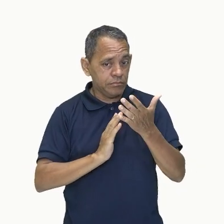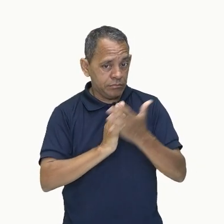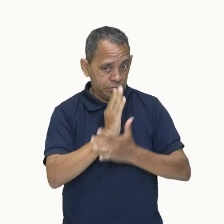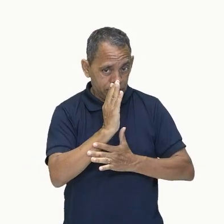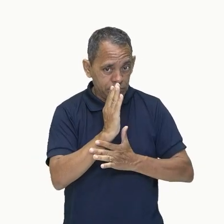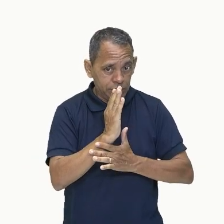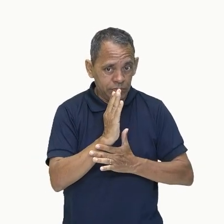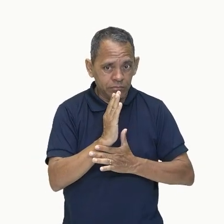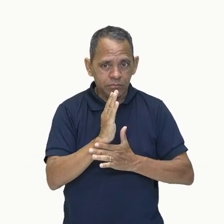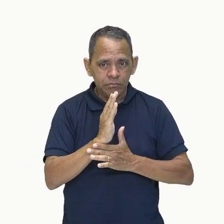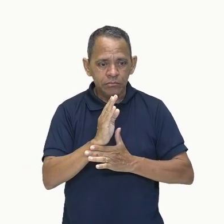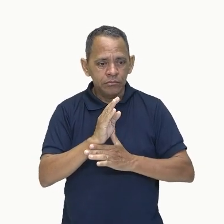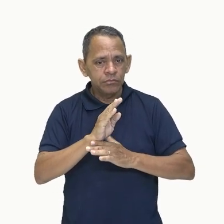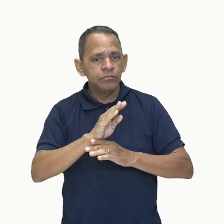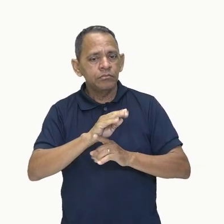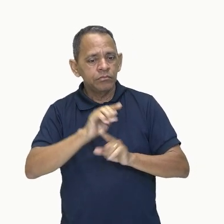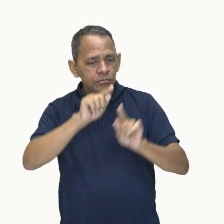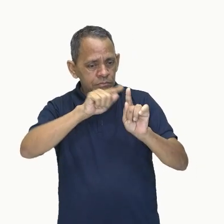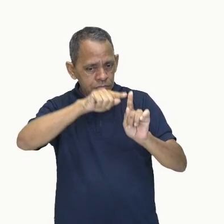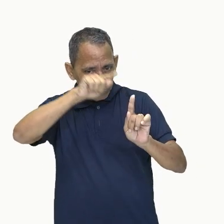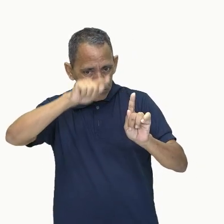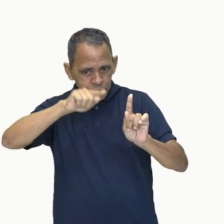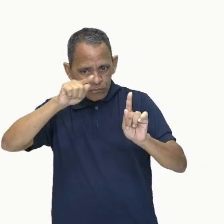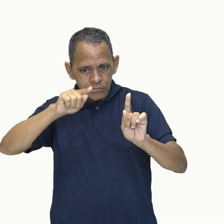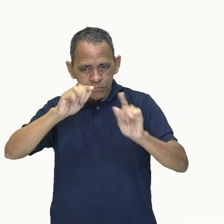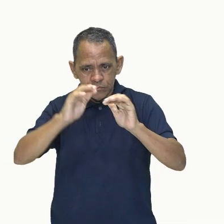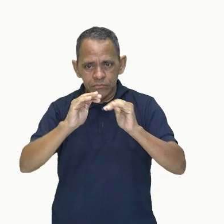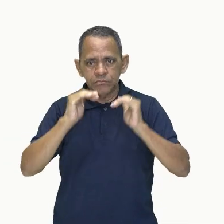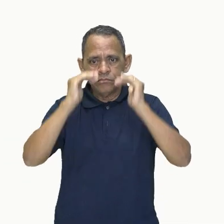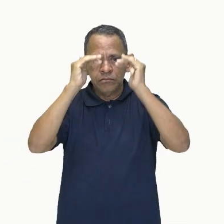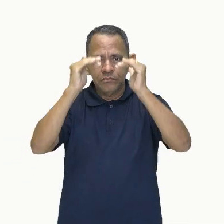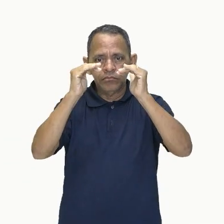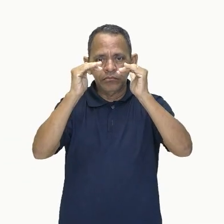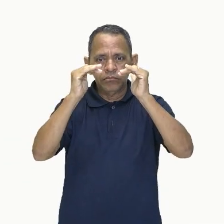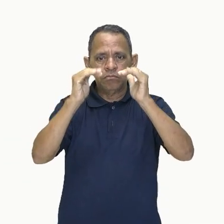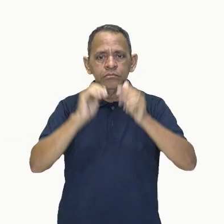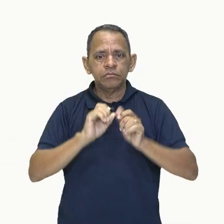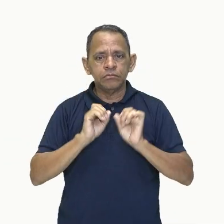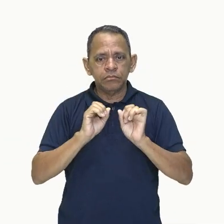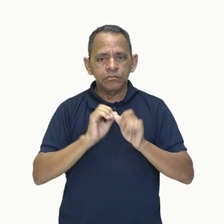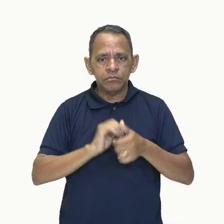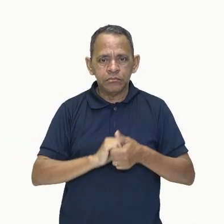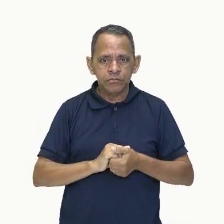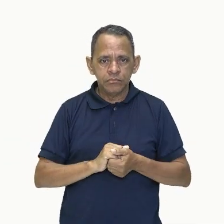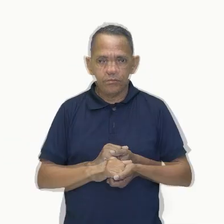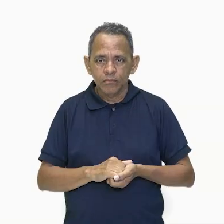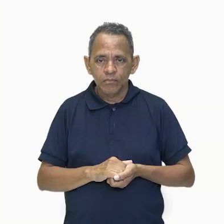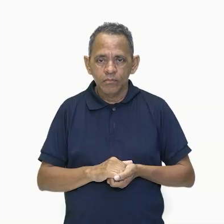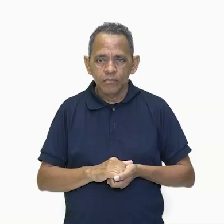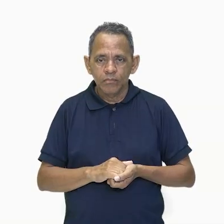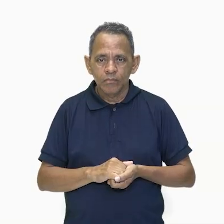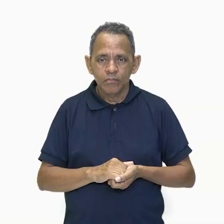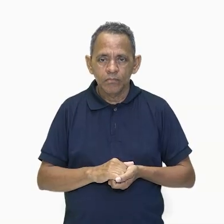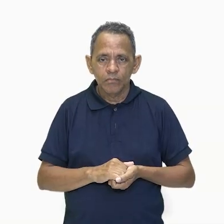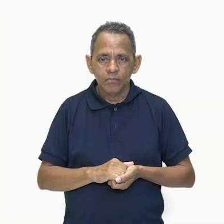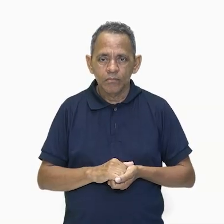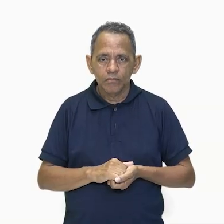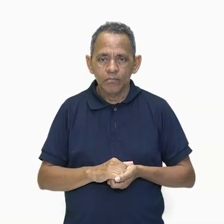ultrapassar este gráfico, tá? Ou seja, subir aqui. Em que, professor? Isso aqui é energia,